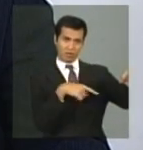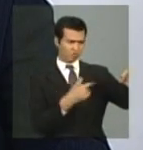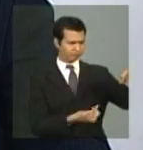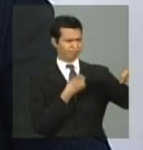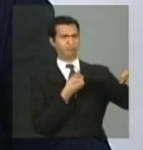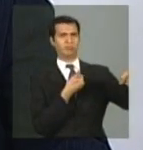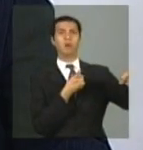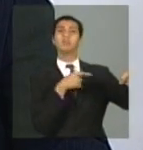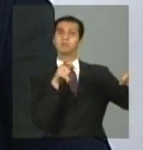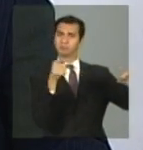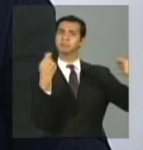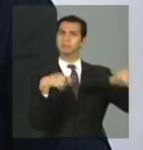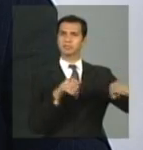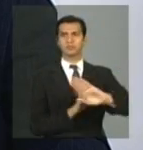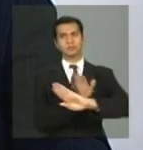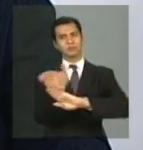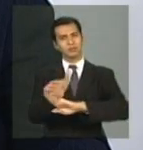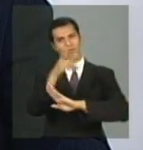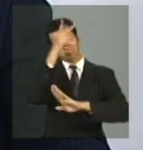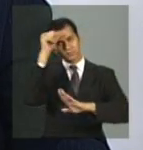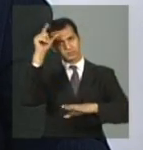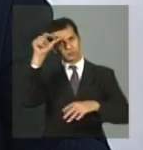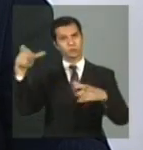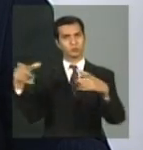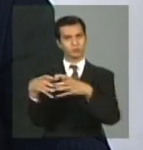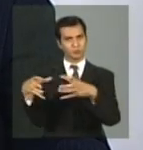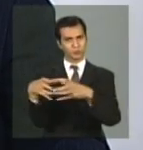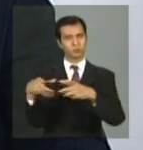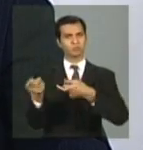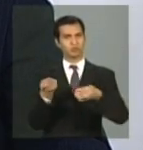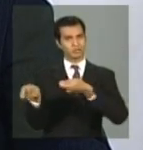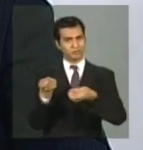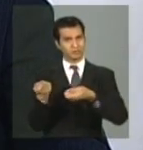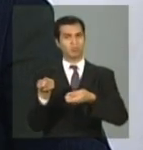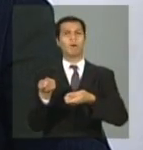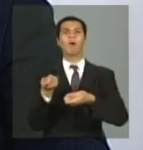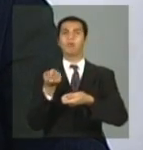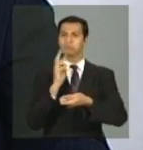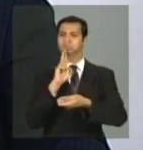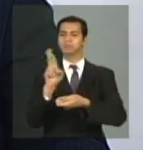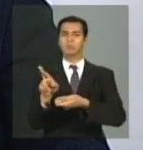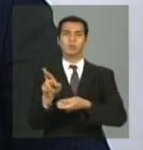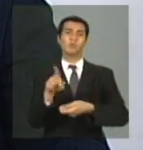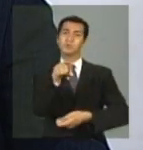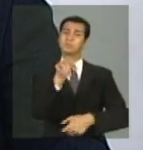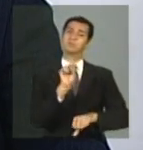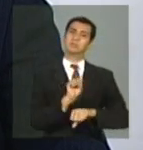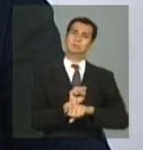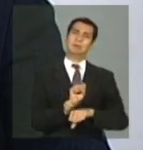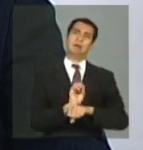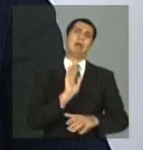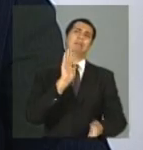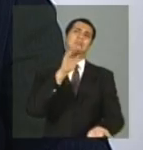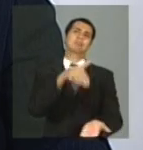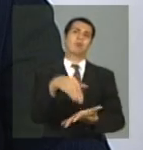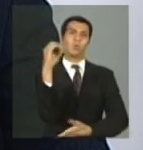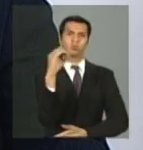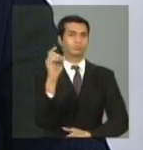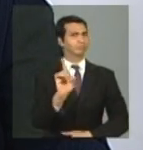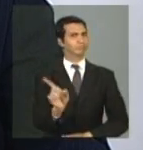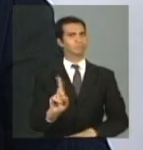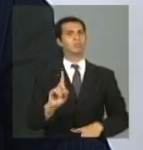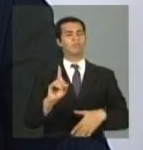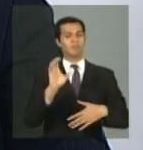Bolsa, tá, para regularizar a situação imediatamente. Não espera até 31 de outubro. Assim como também